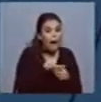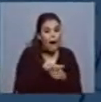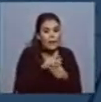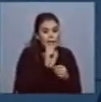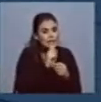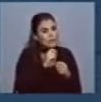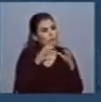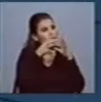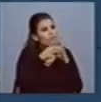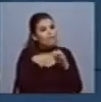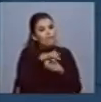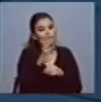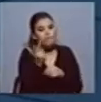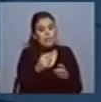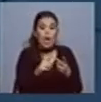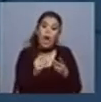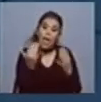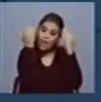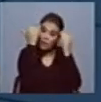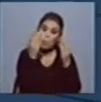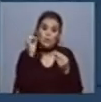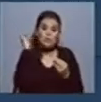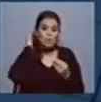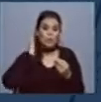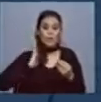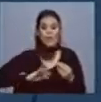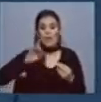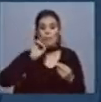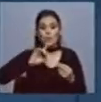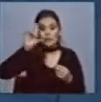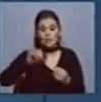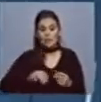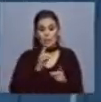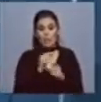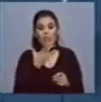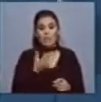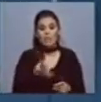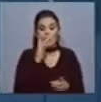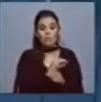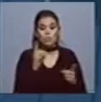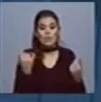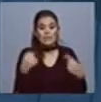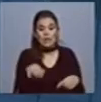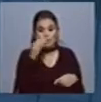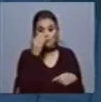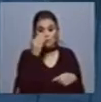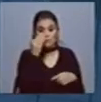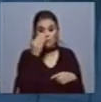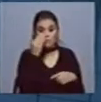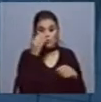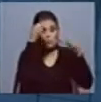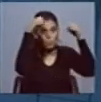fenómeno. Outro dado importante desta descoberta é que permitiu, uma vez que nós temos a detecção de ondas gravitacionais e de